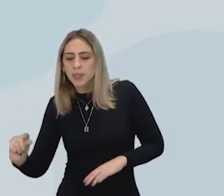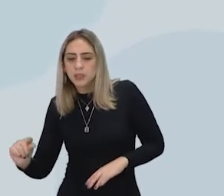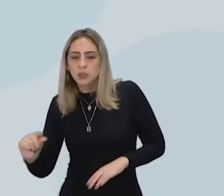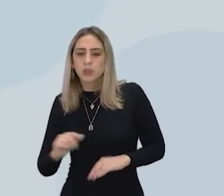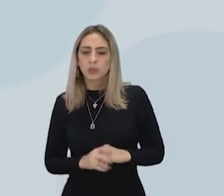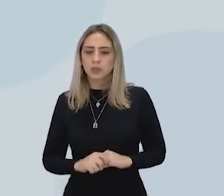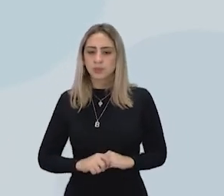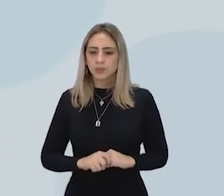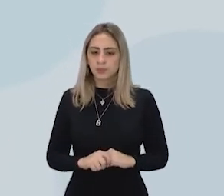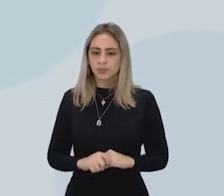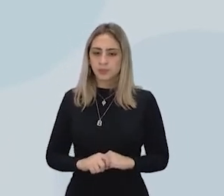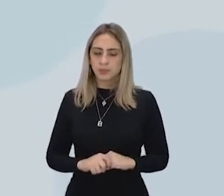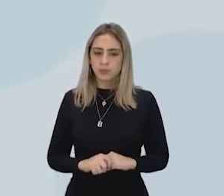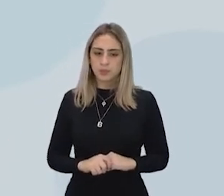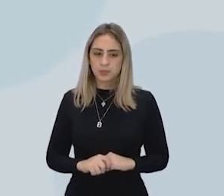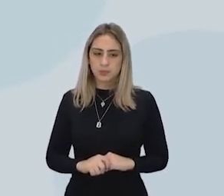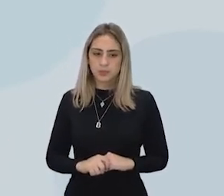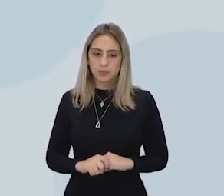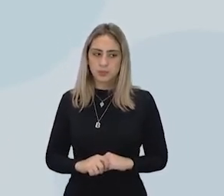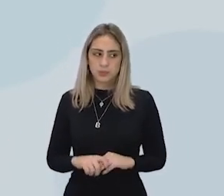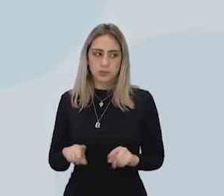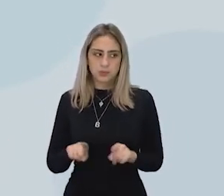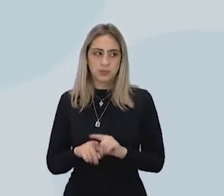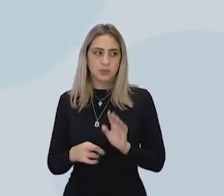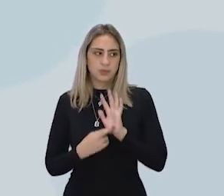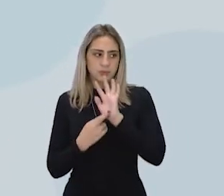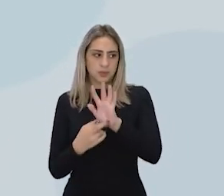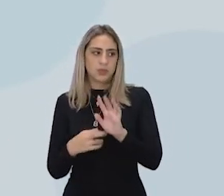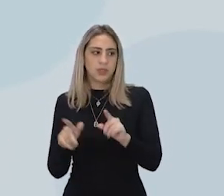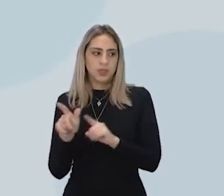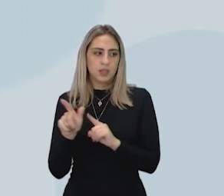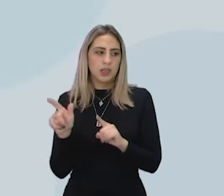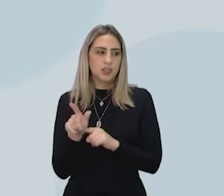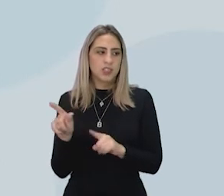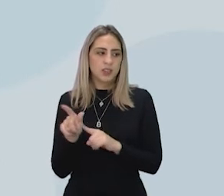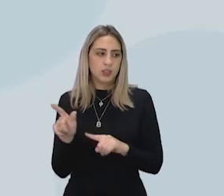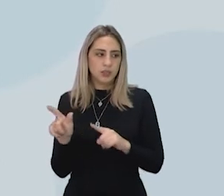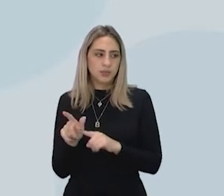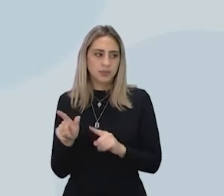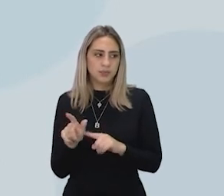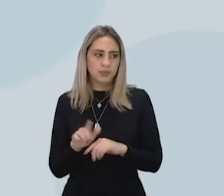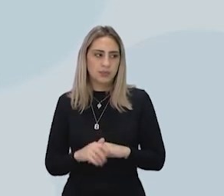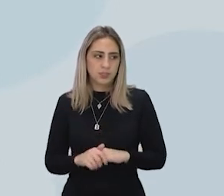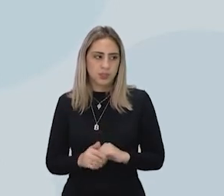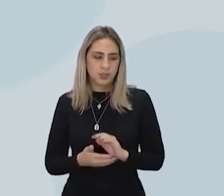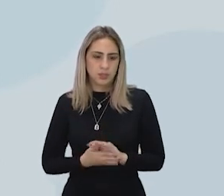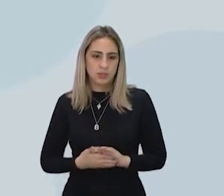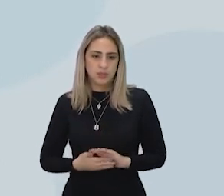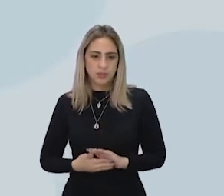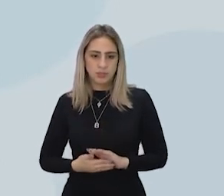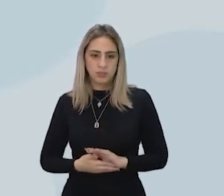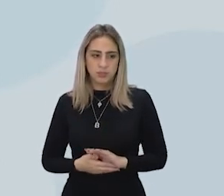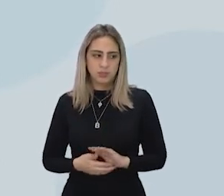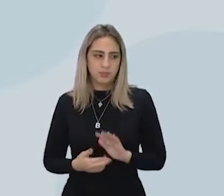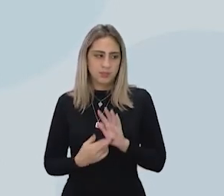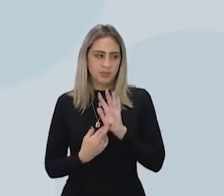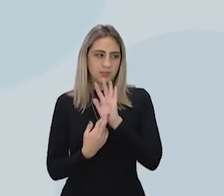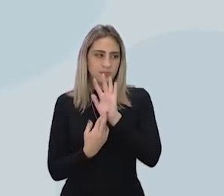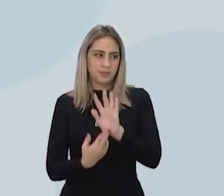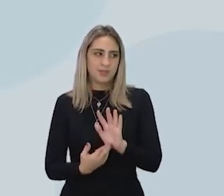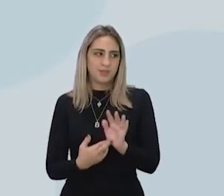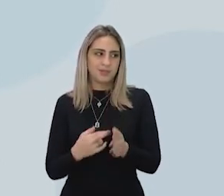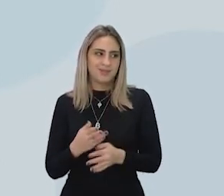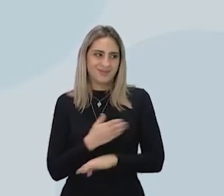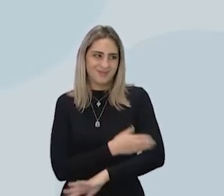chamar de valor inicial. E também a gente vai representar pela letra C, C de capital, né? Vai representar o valor inicial, que